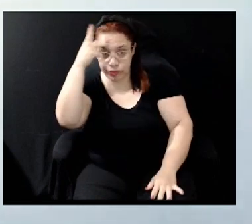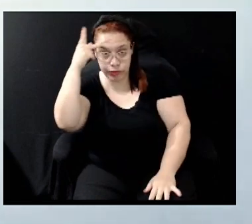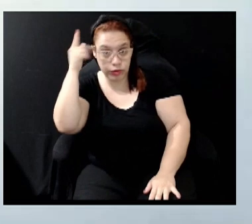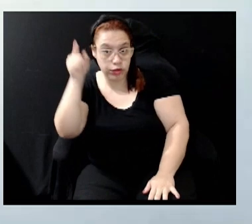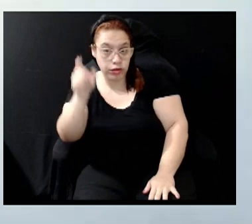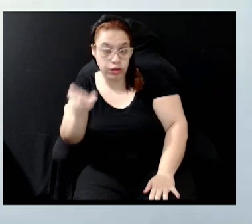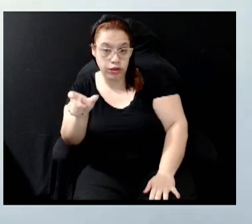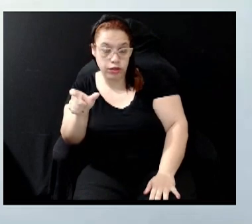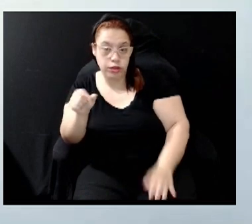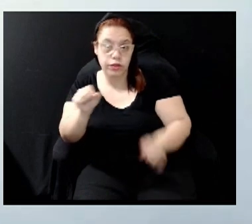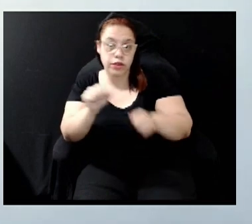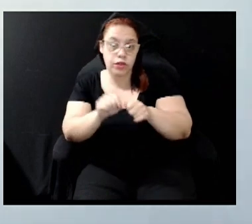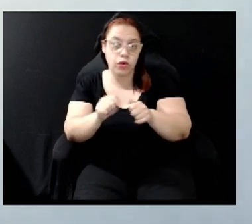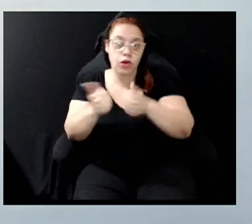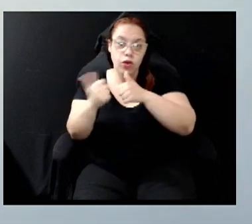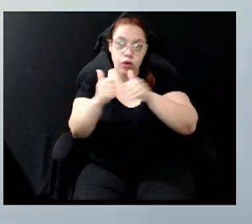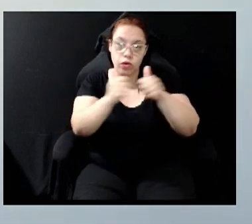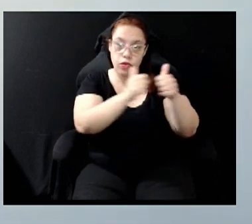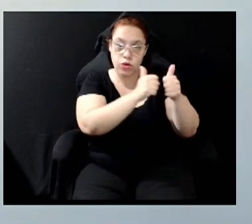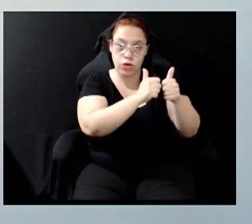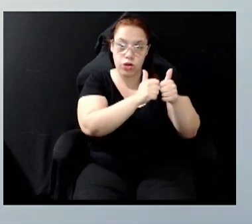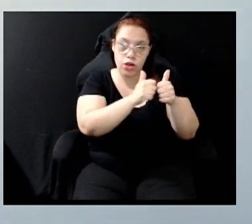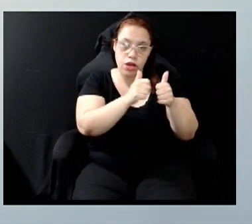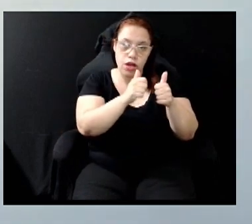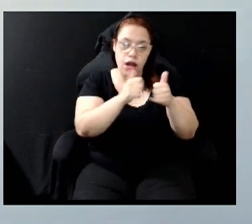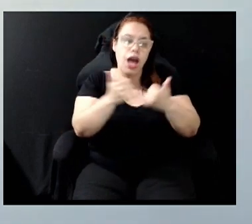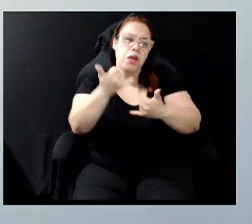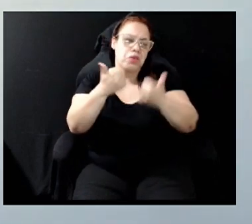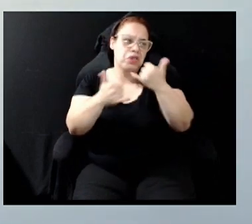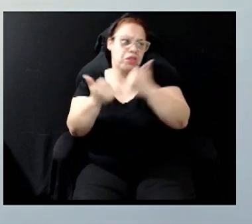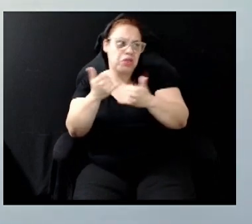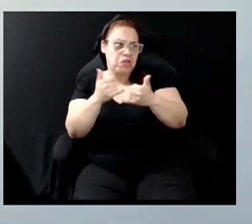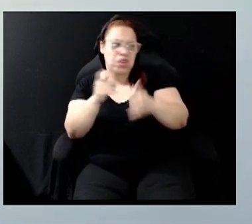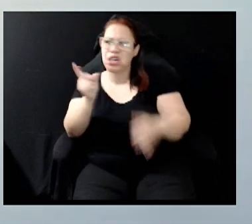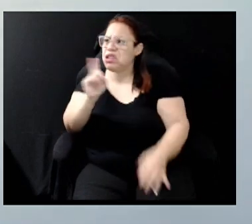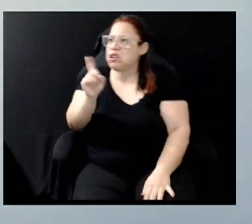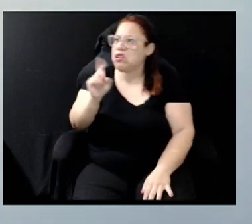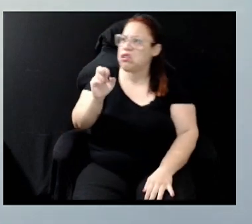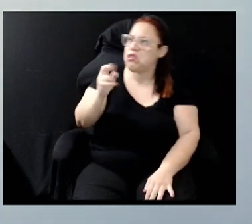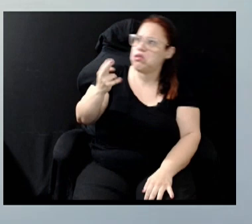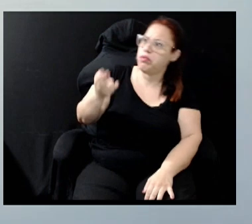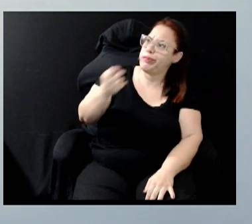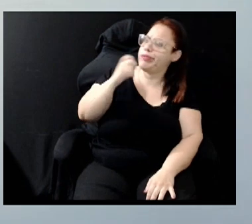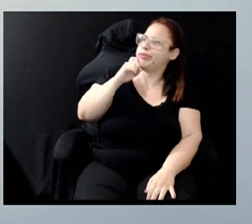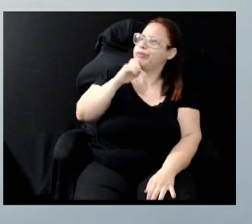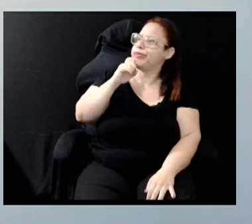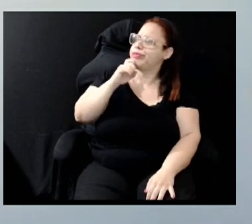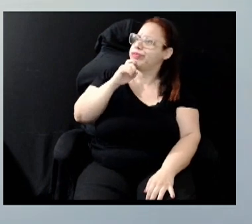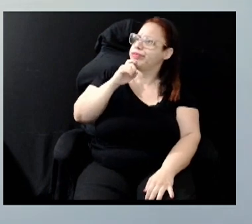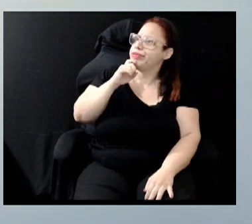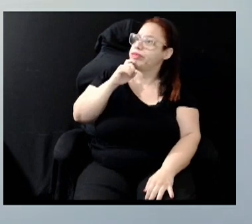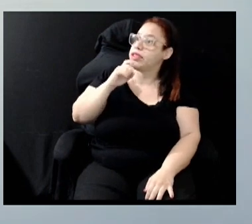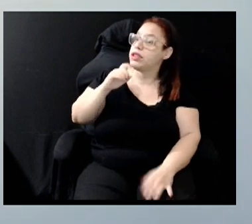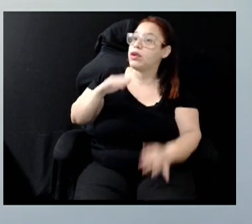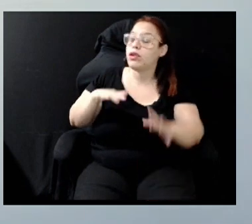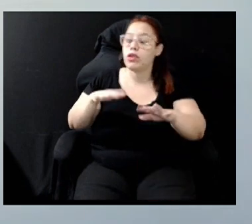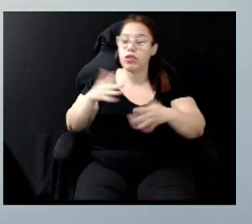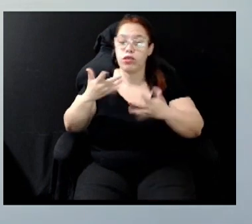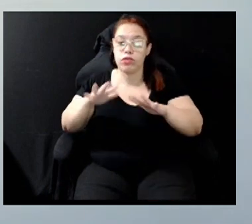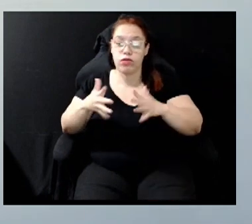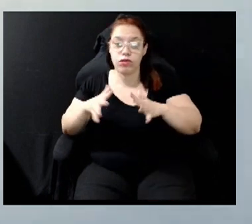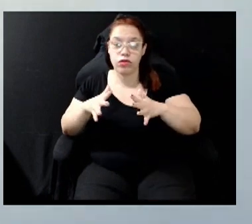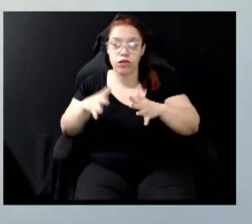essa avaliação. Era mais divertido? Será que não? Né? é muito relacionado àquilo que ela entende